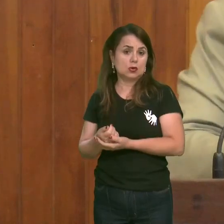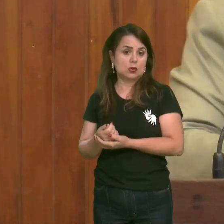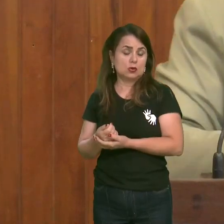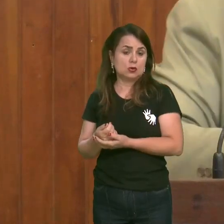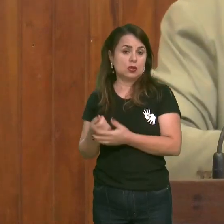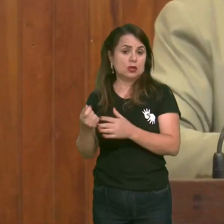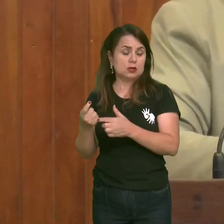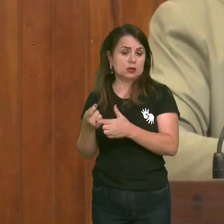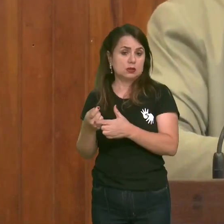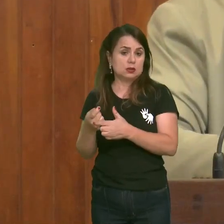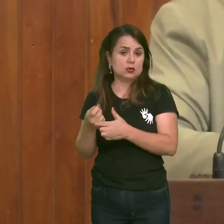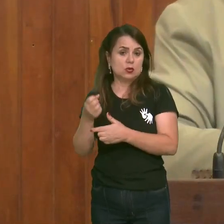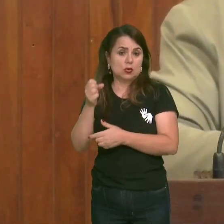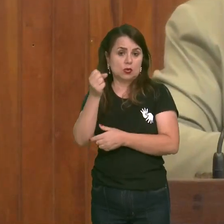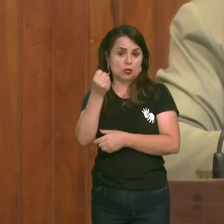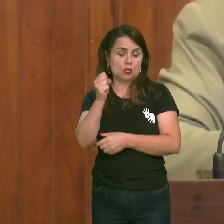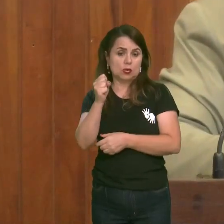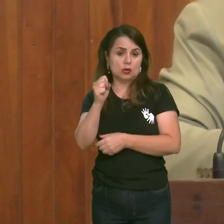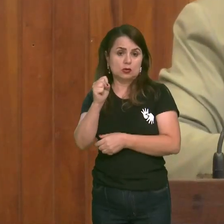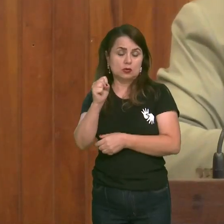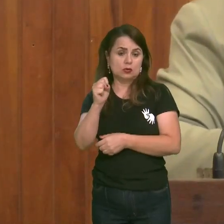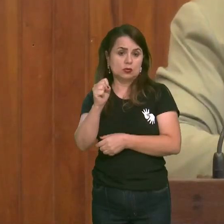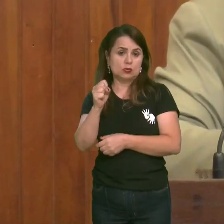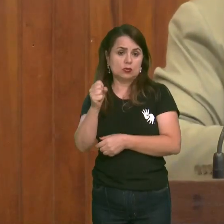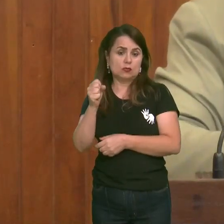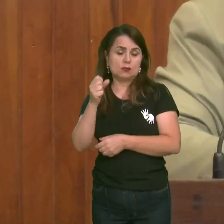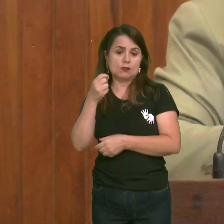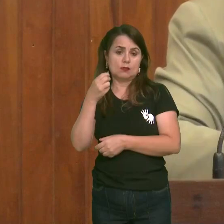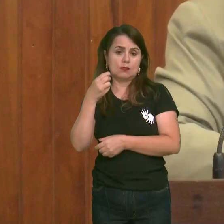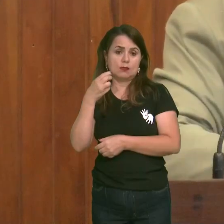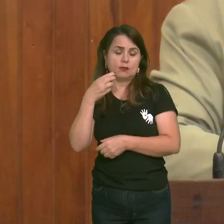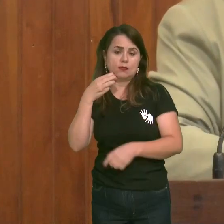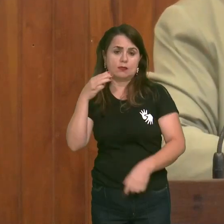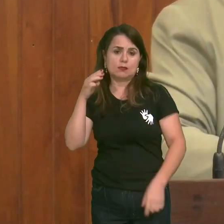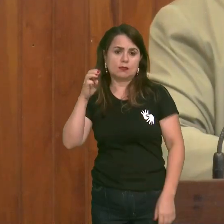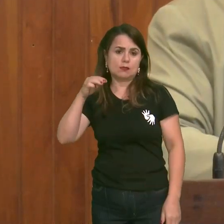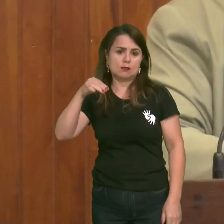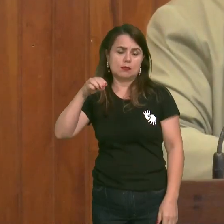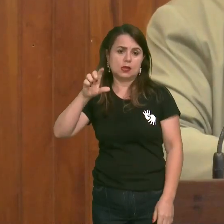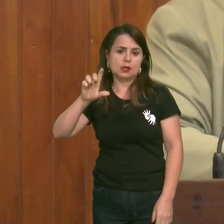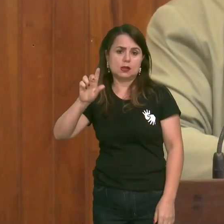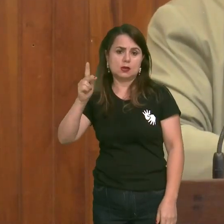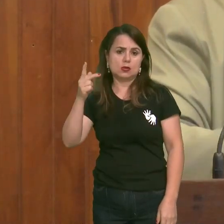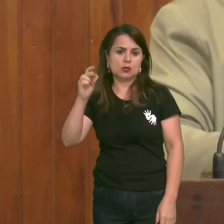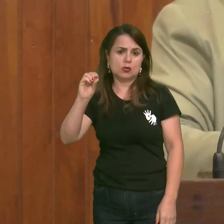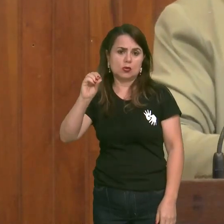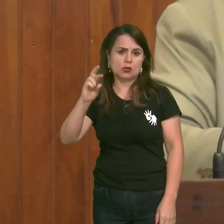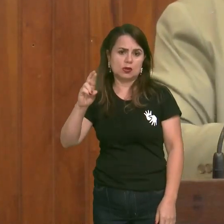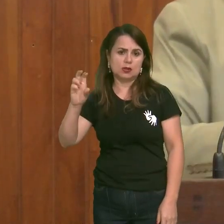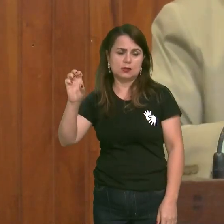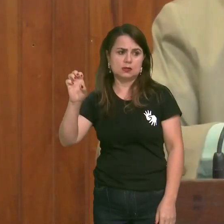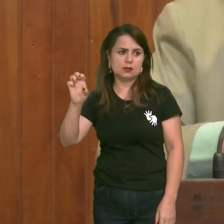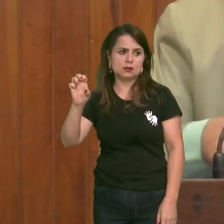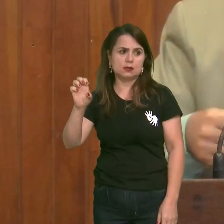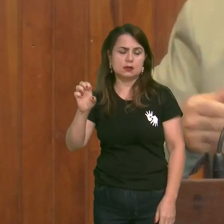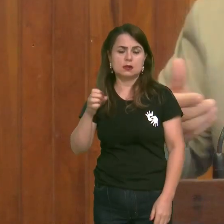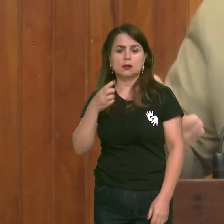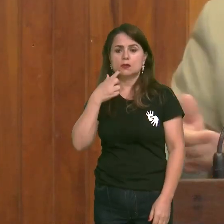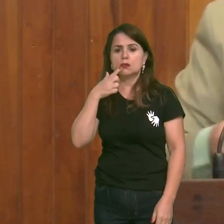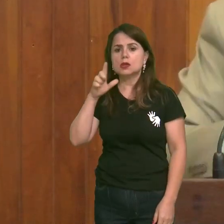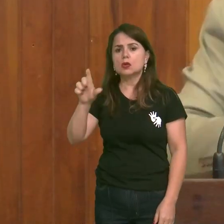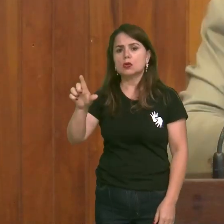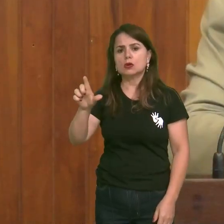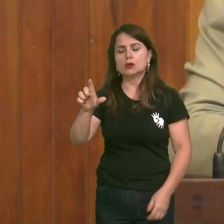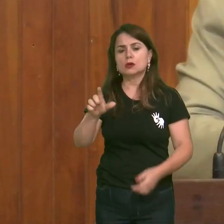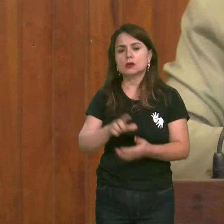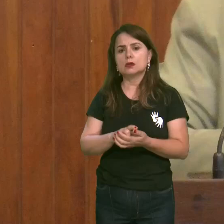aqui esses 8 milhões é para comprar a mídia Chapa branca esses 8 milhões que é para ter